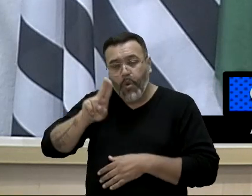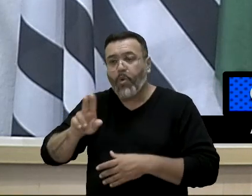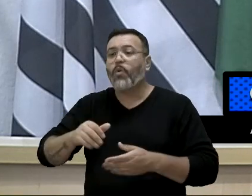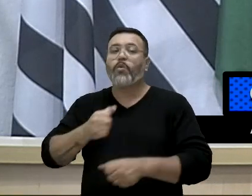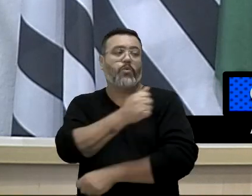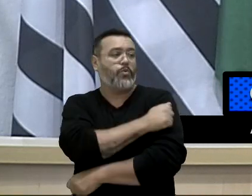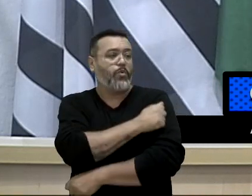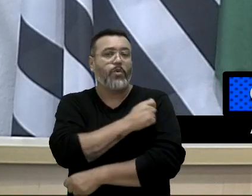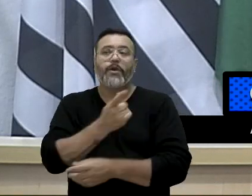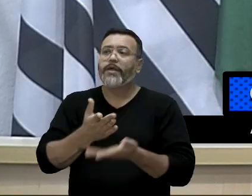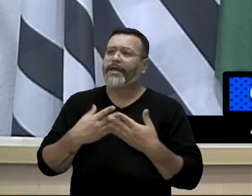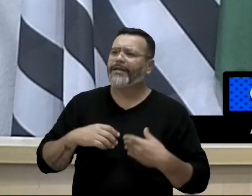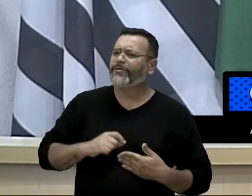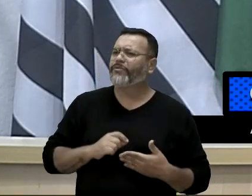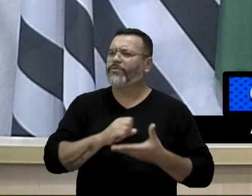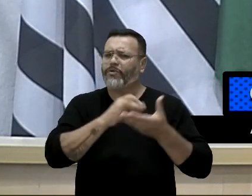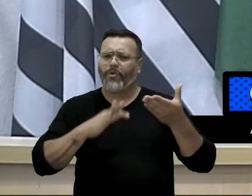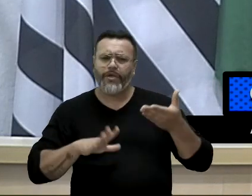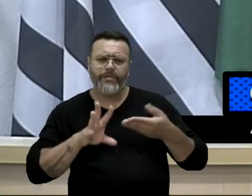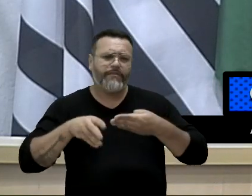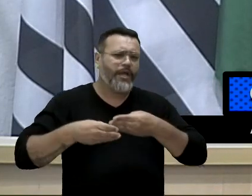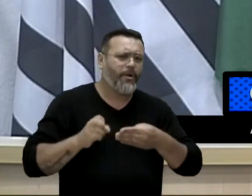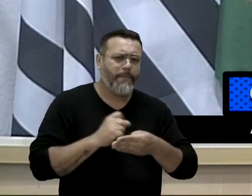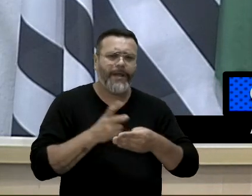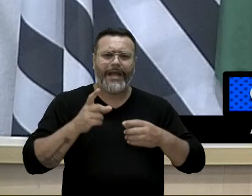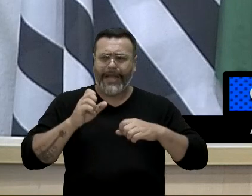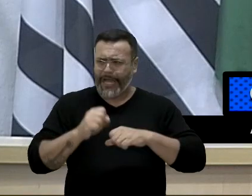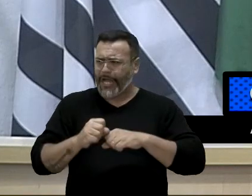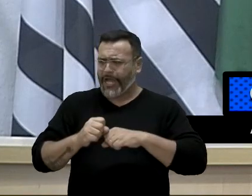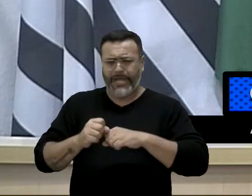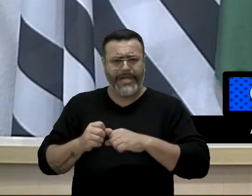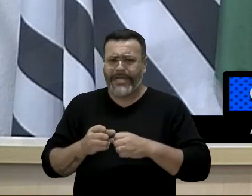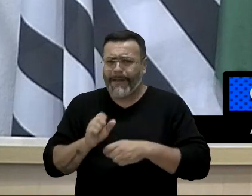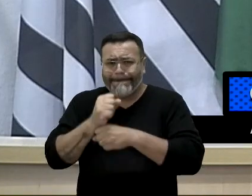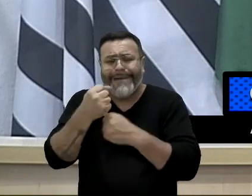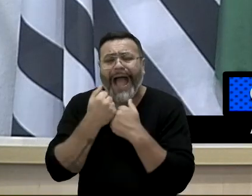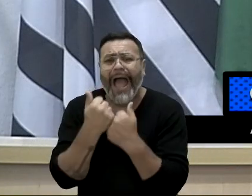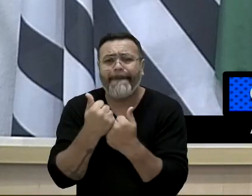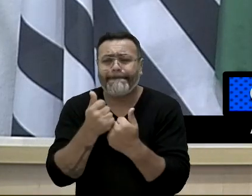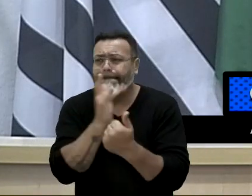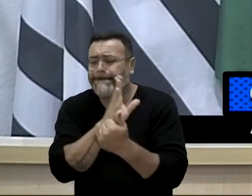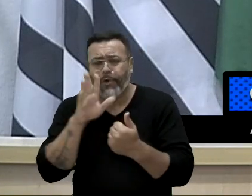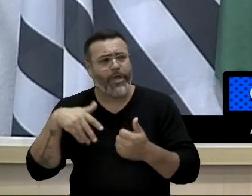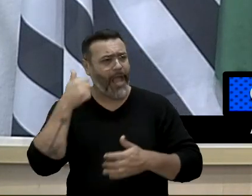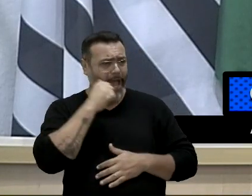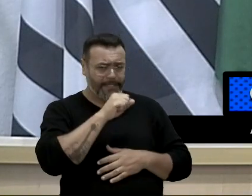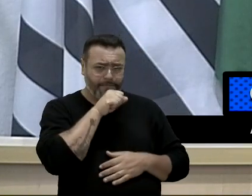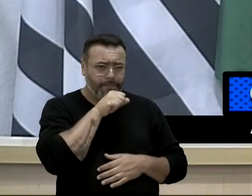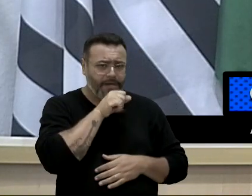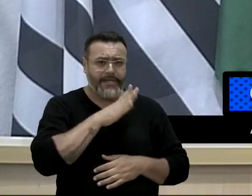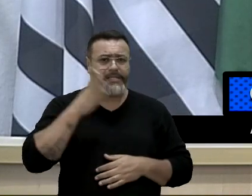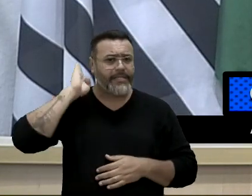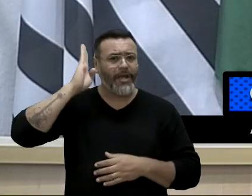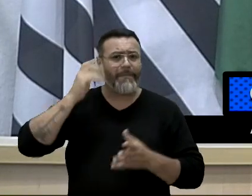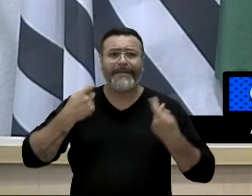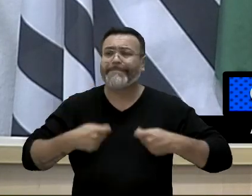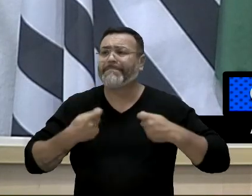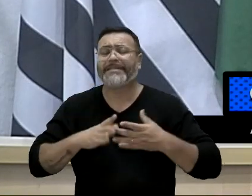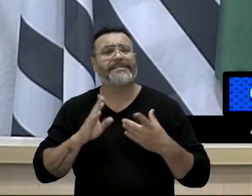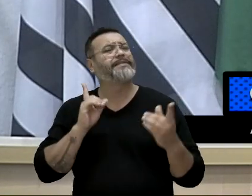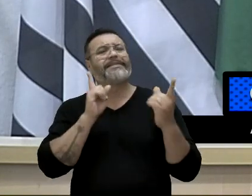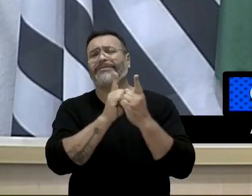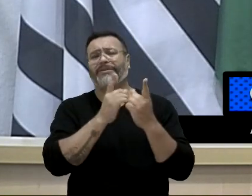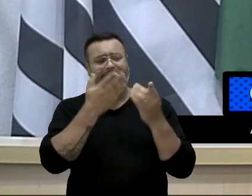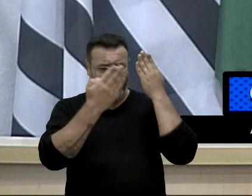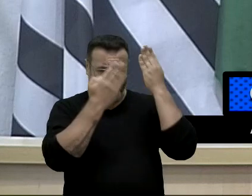atividade complementar, assim como é usado na medicina, para poder dar apoio às mães. As mães de Taubaté que hoje precisam de um tratamento psicológico e a